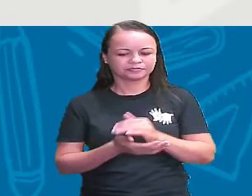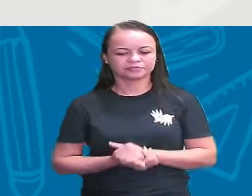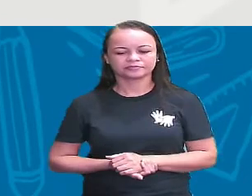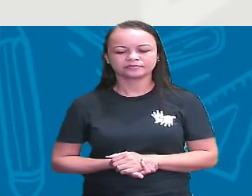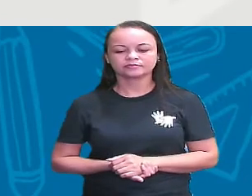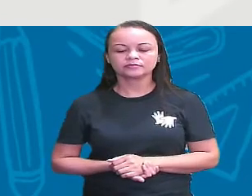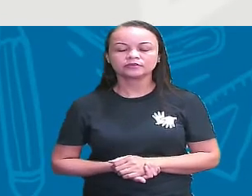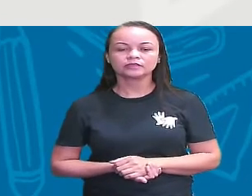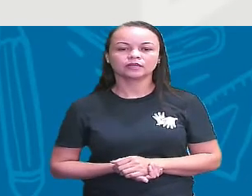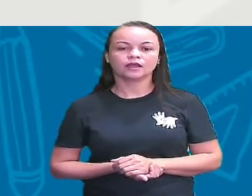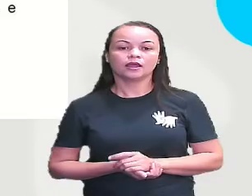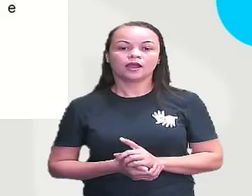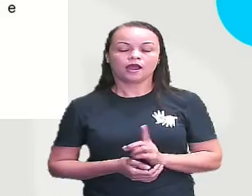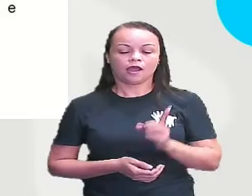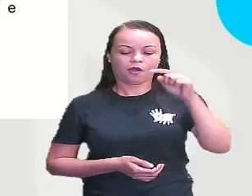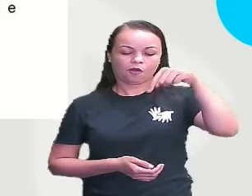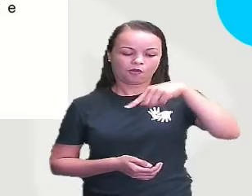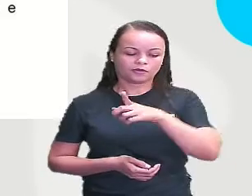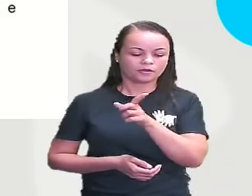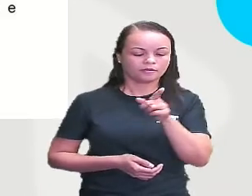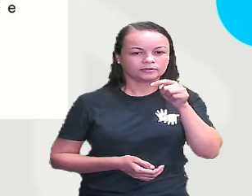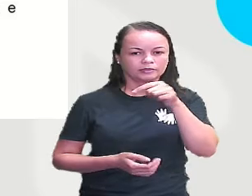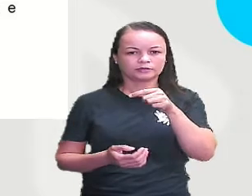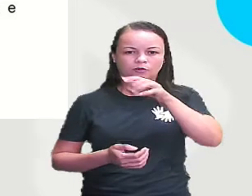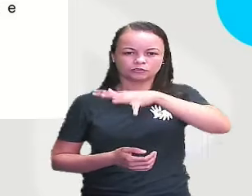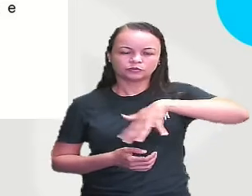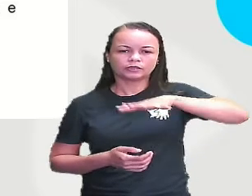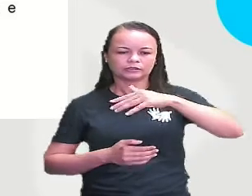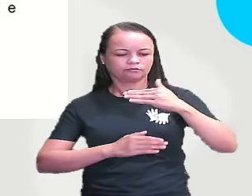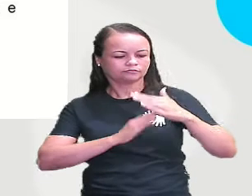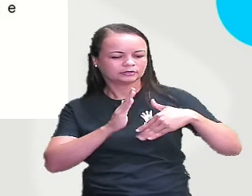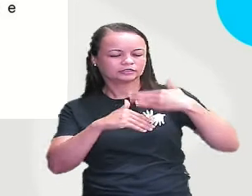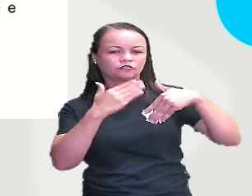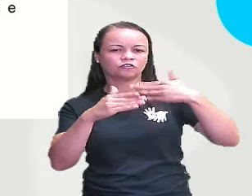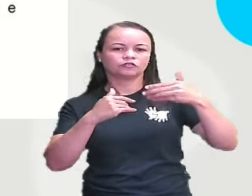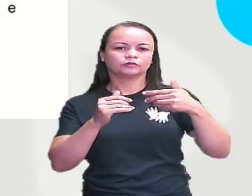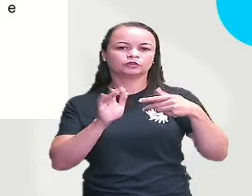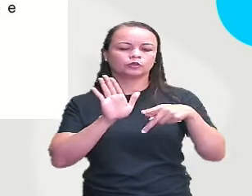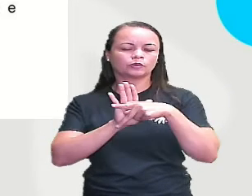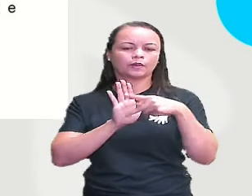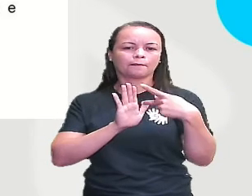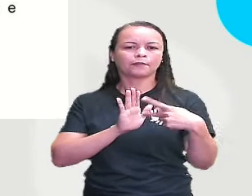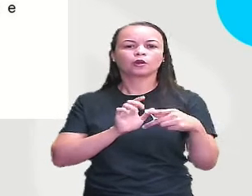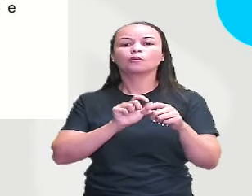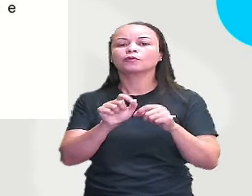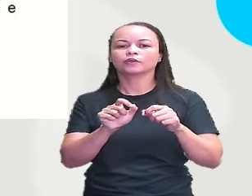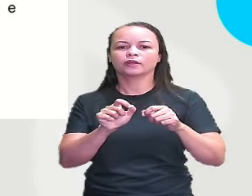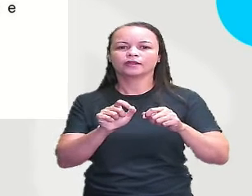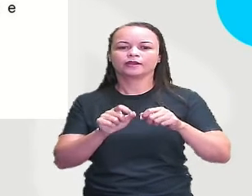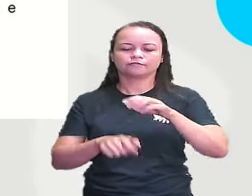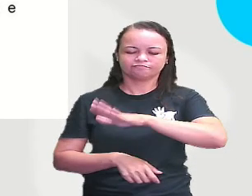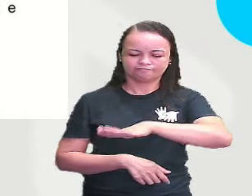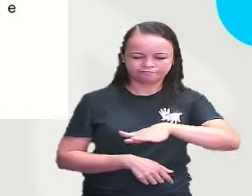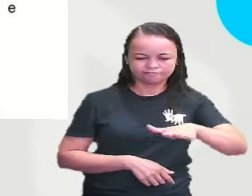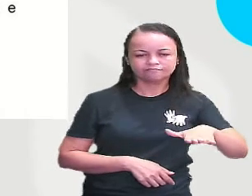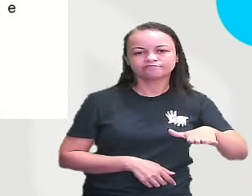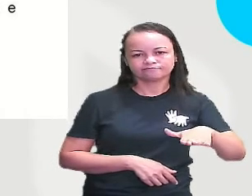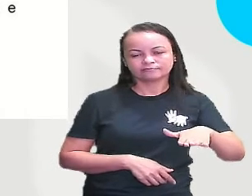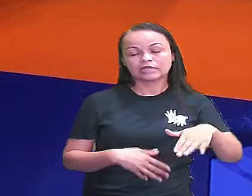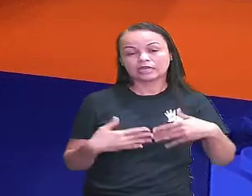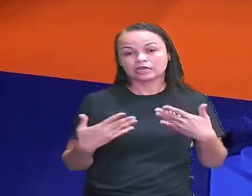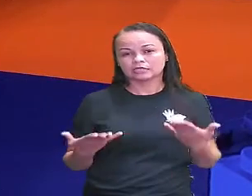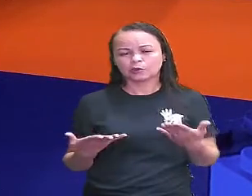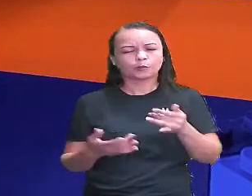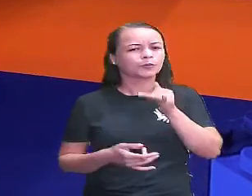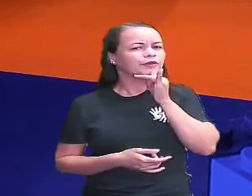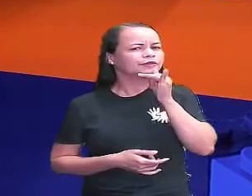orientação espacial se desenvolve a partir do corpo da própria criança. Por exemplo, minha gente,